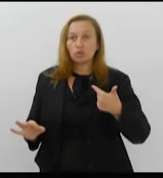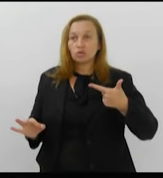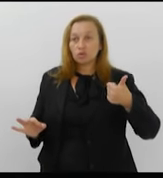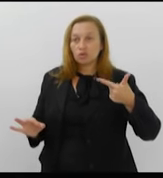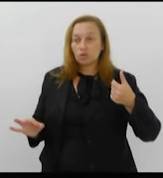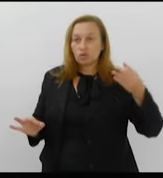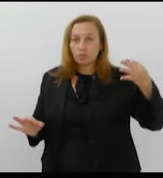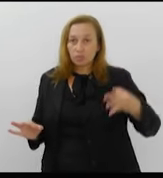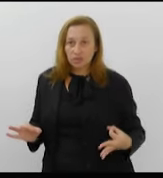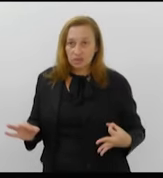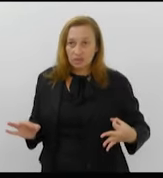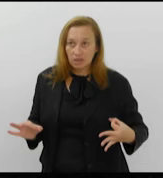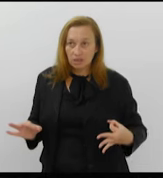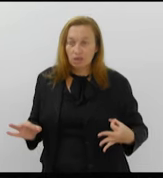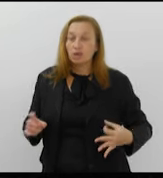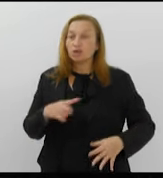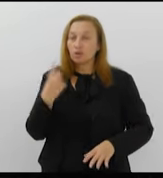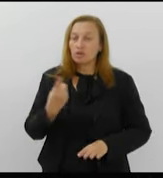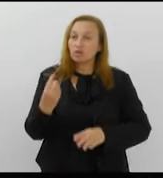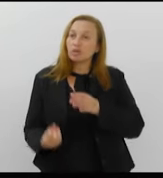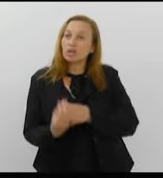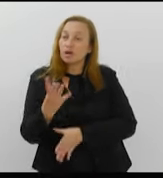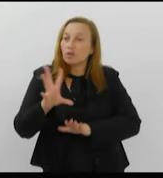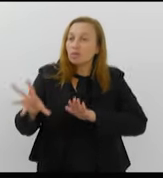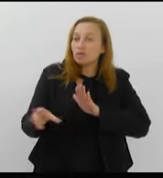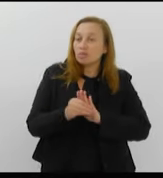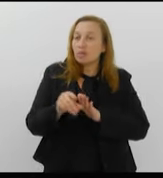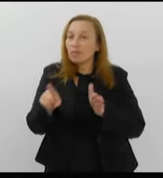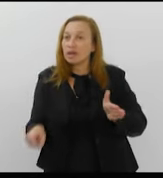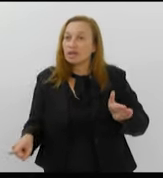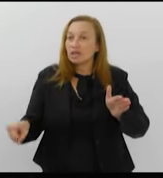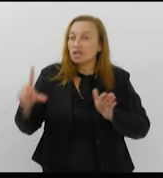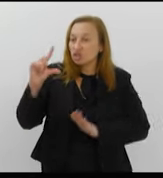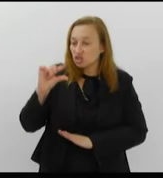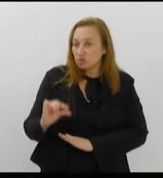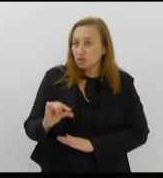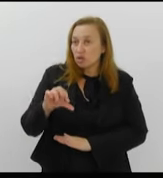estamos fazendo uma outra emenda para reduzir para